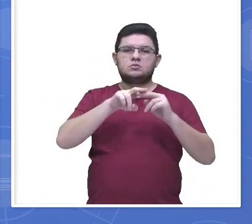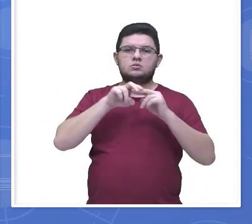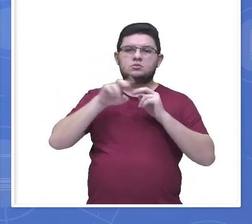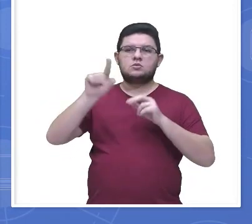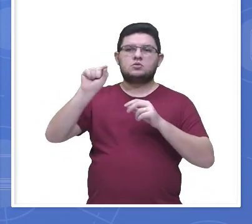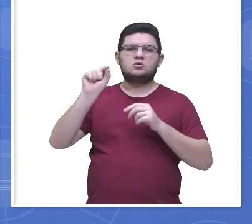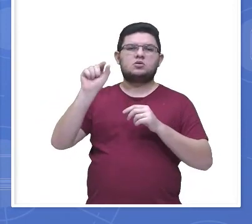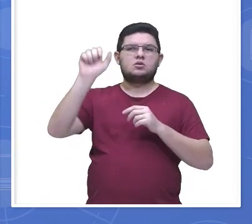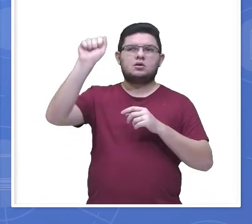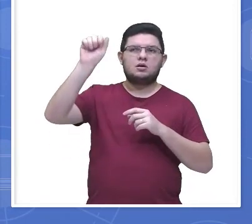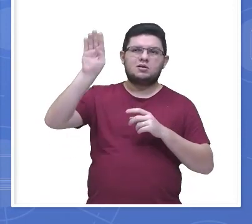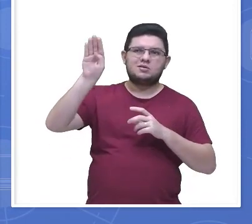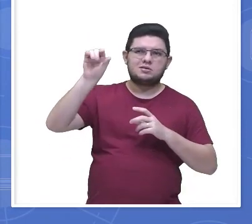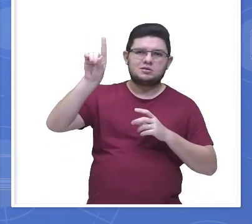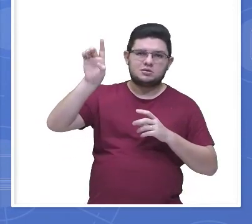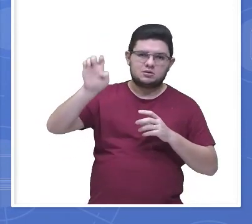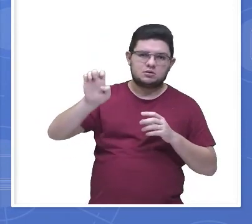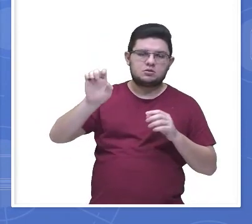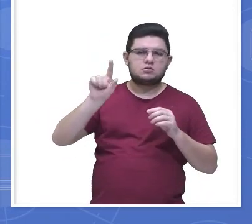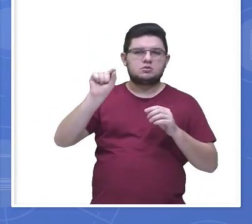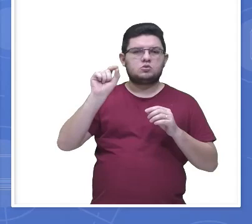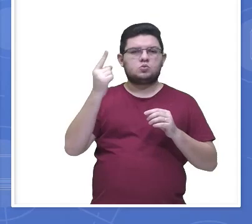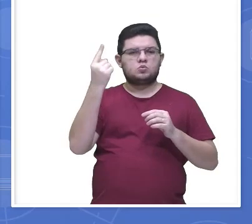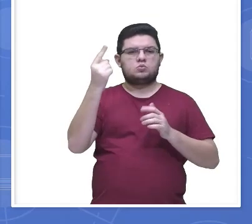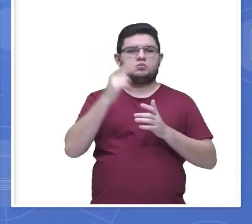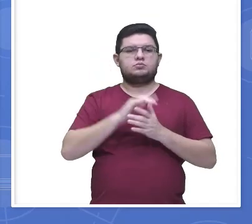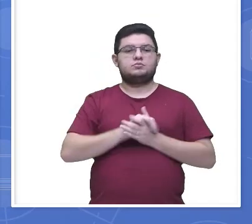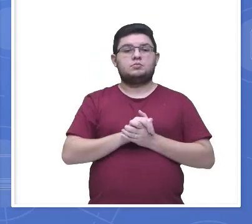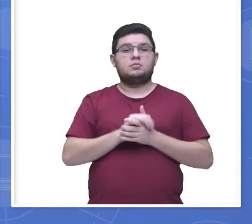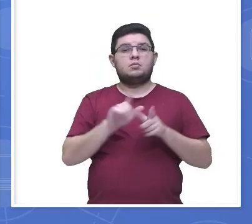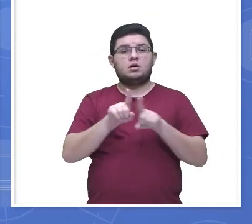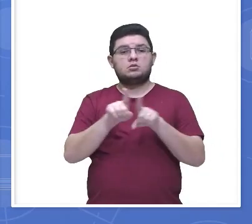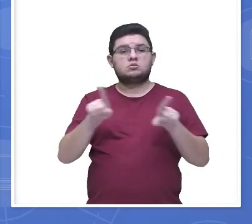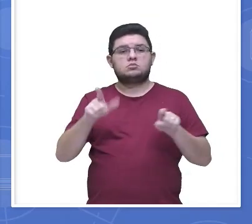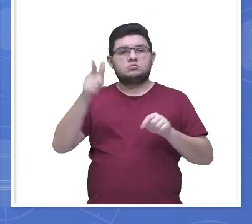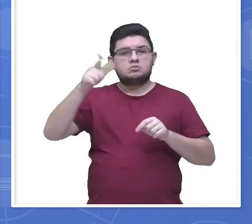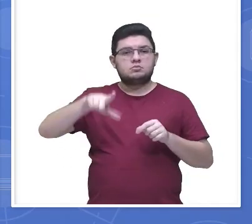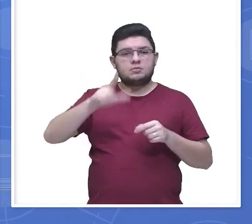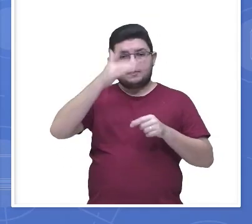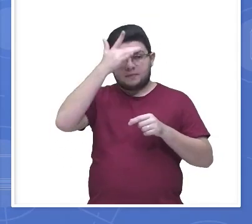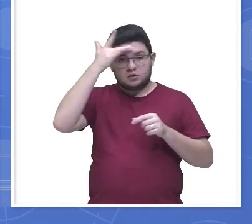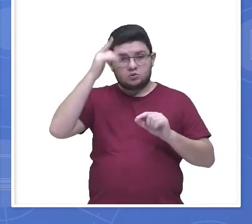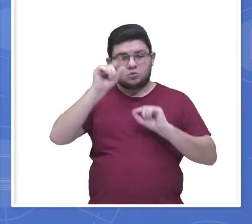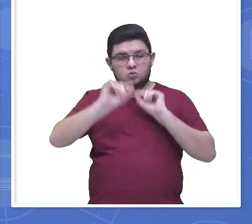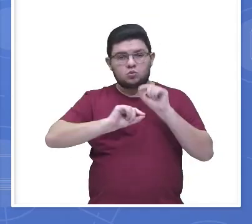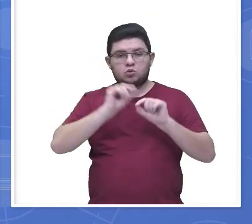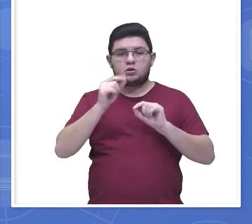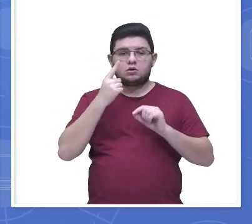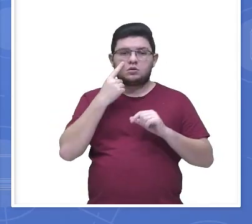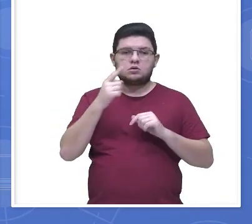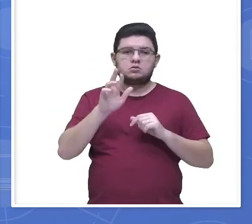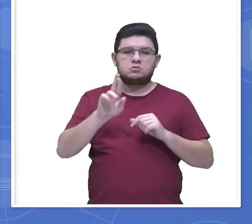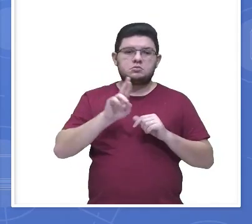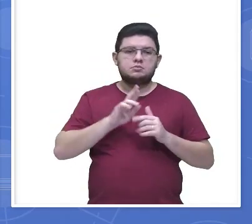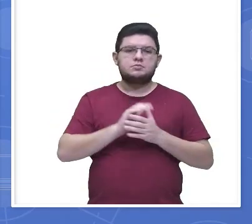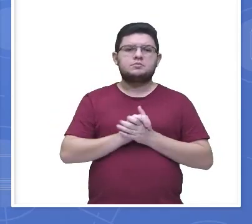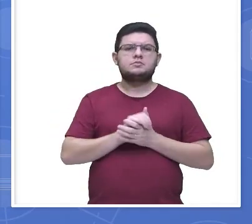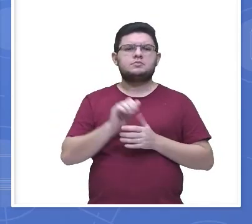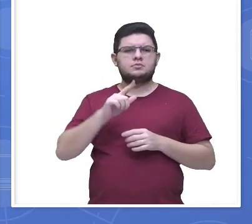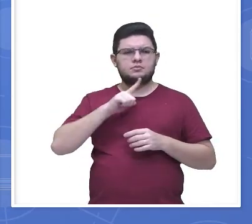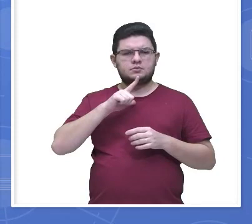Só responder uma alternativa. Mas vamos ver se mais alguém colocou ali. Olha só, temos ali o